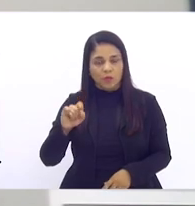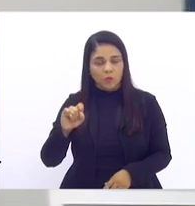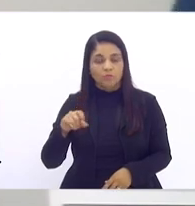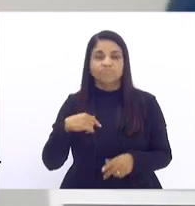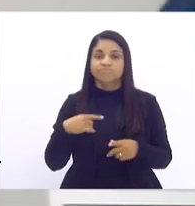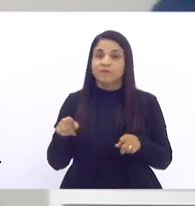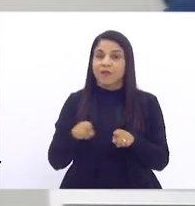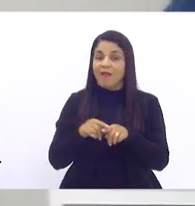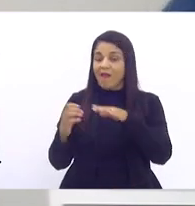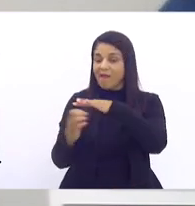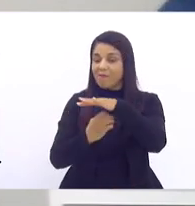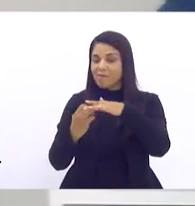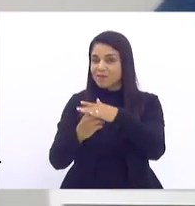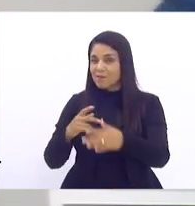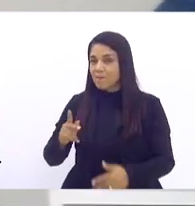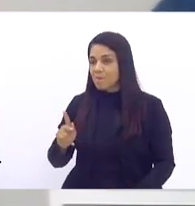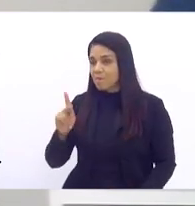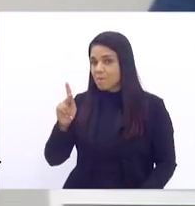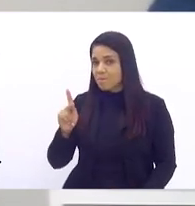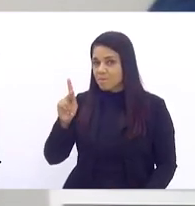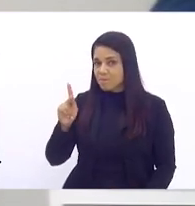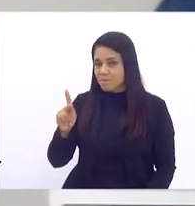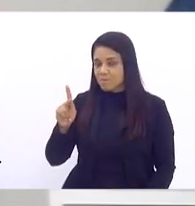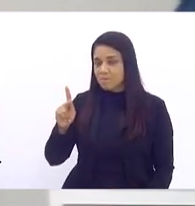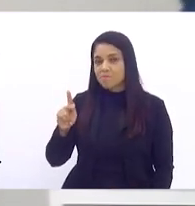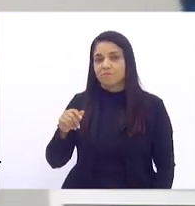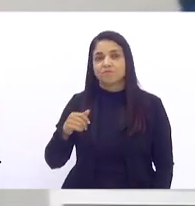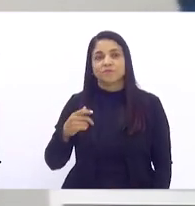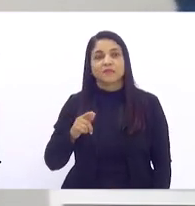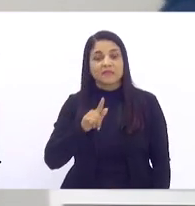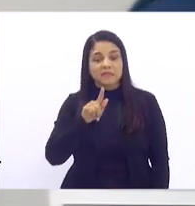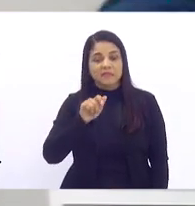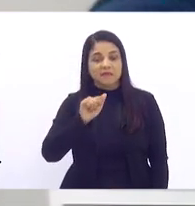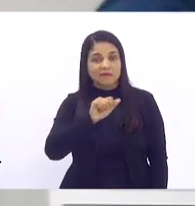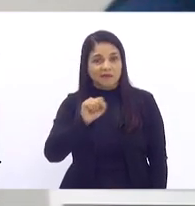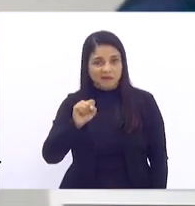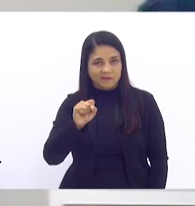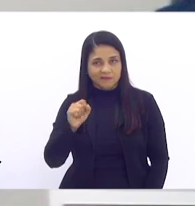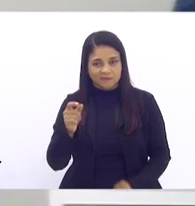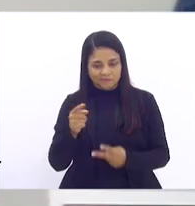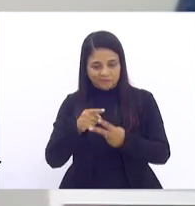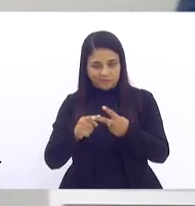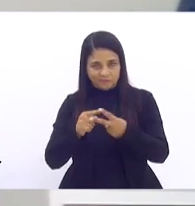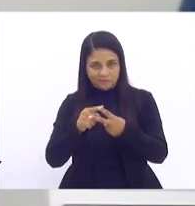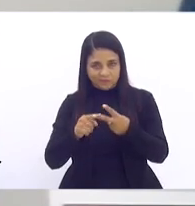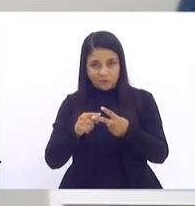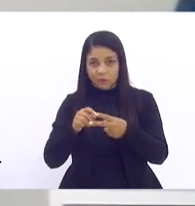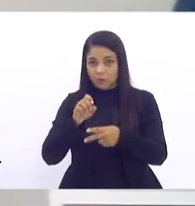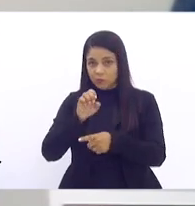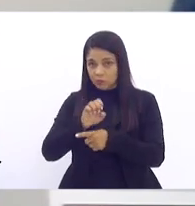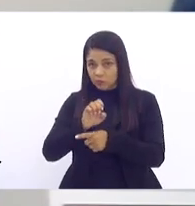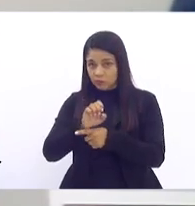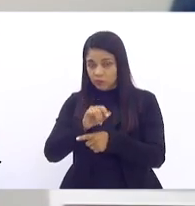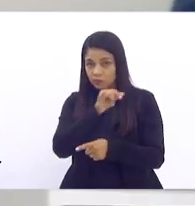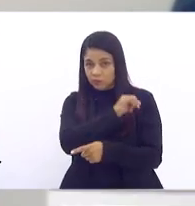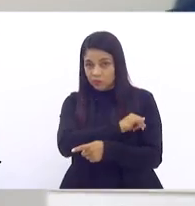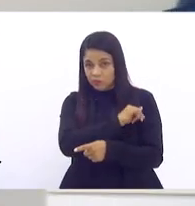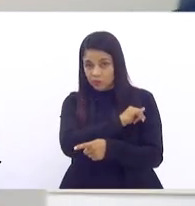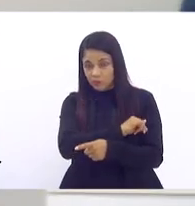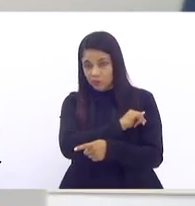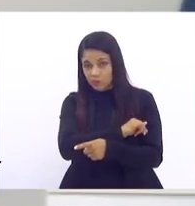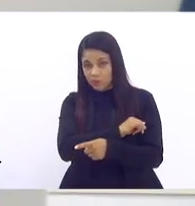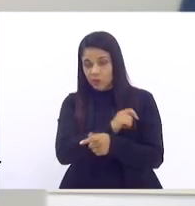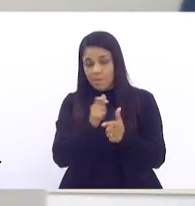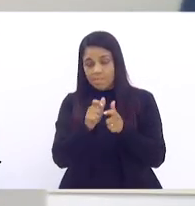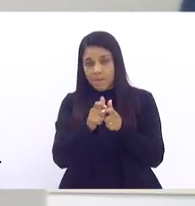Petrobras está aqui né então assim o Rio de Janeiro o adensamento dessa cadeia né